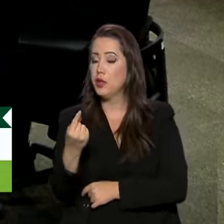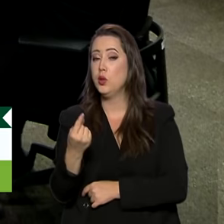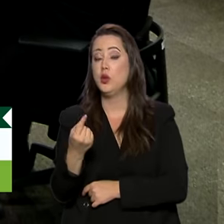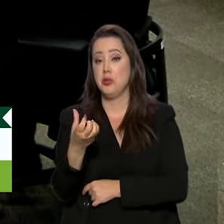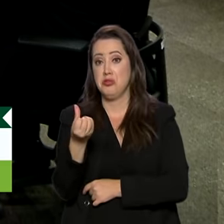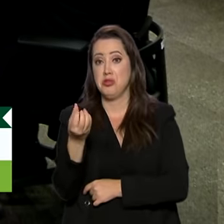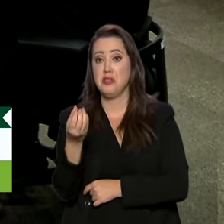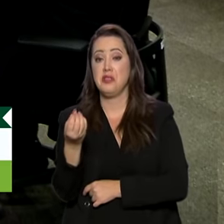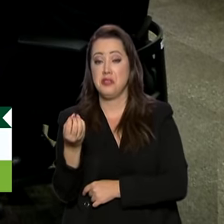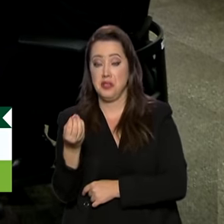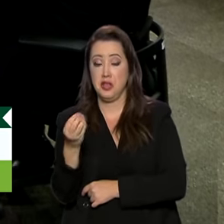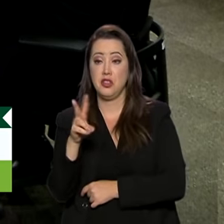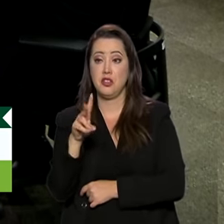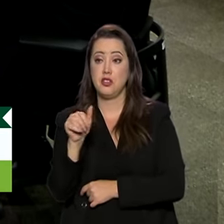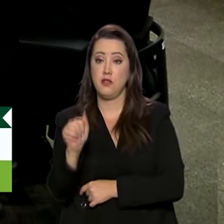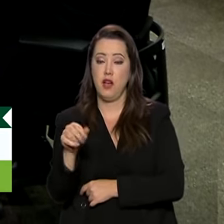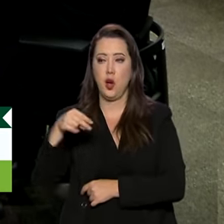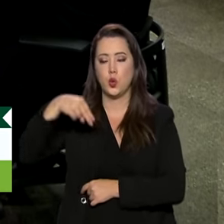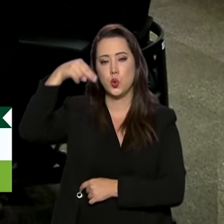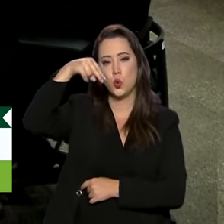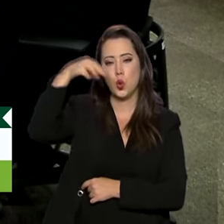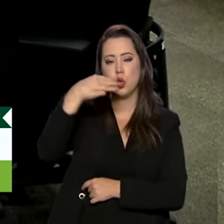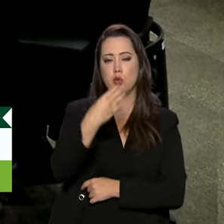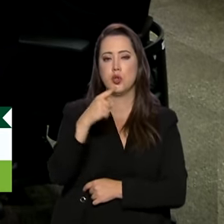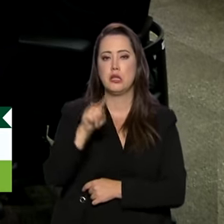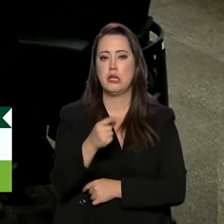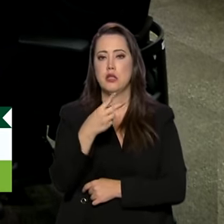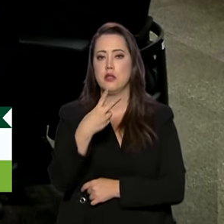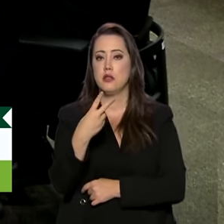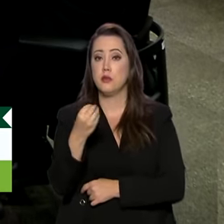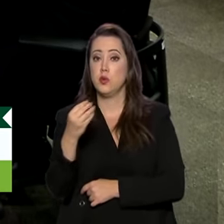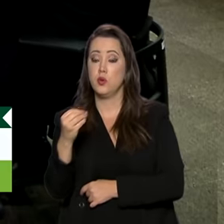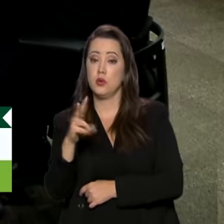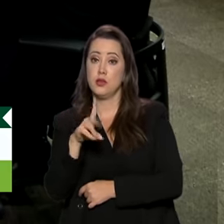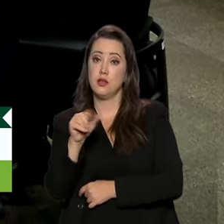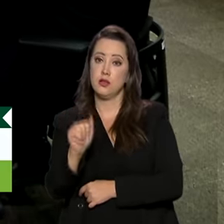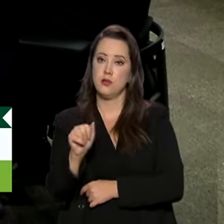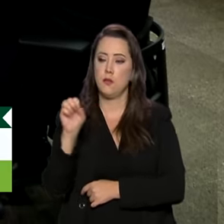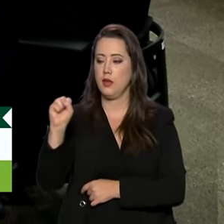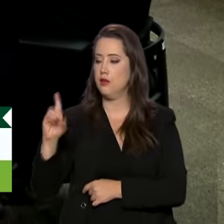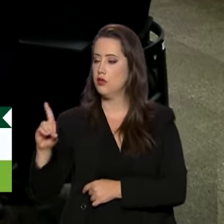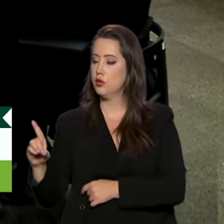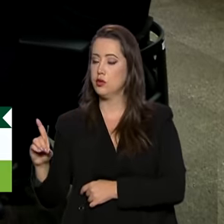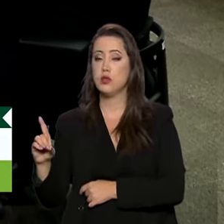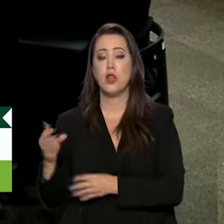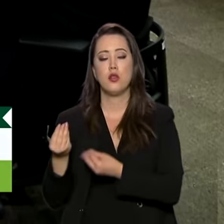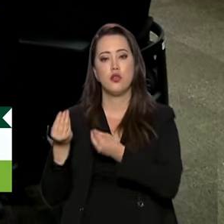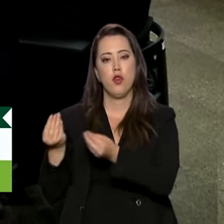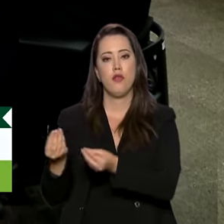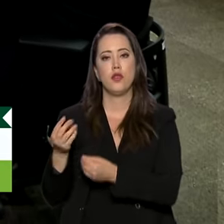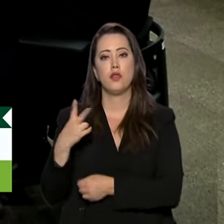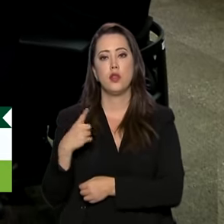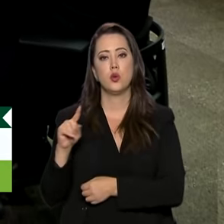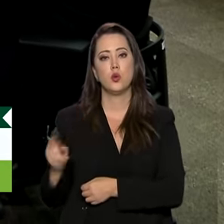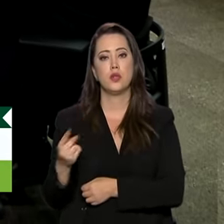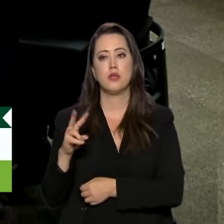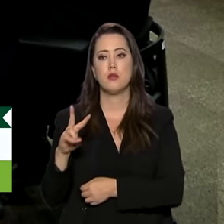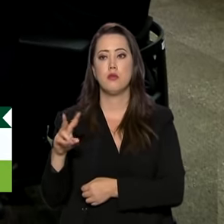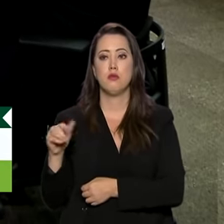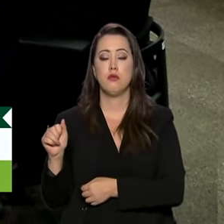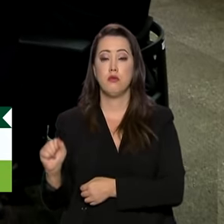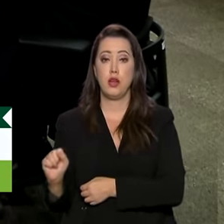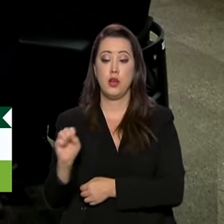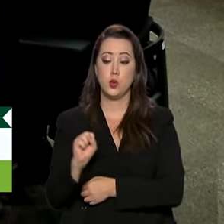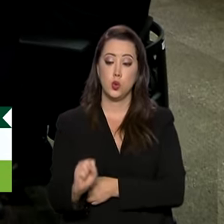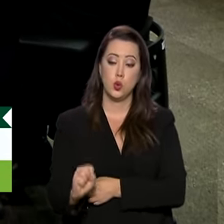4.600 vagas o norte será 3.200 vagas o Sudeste ofertará duas mil vagas